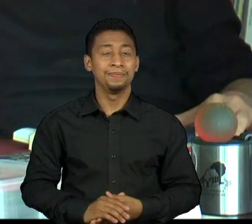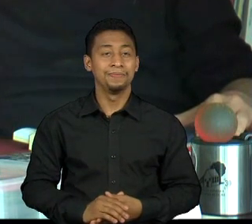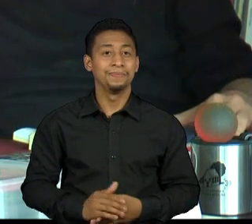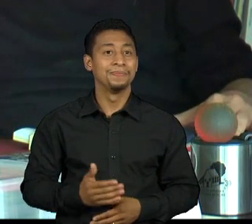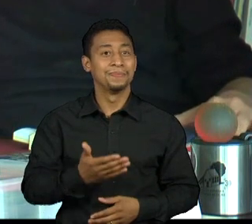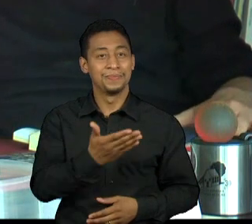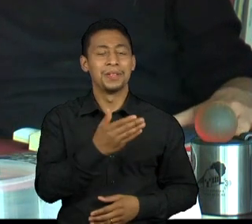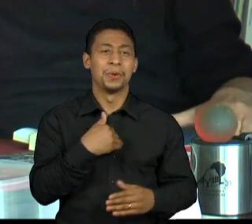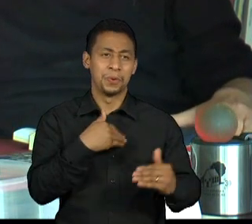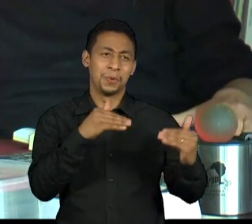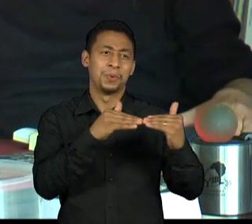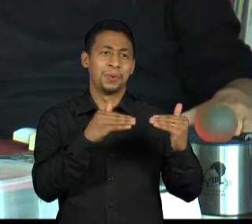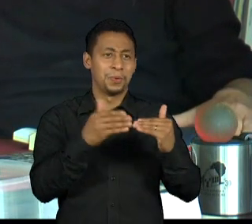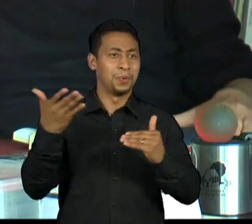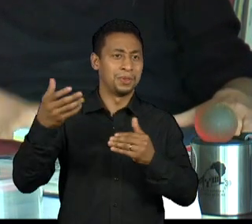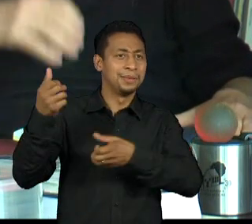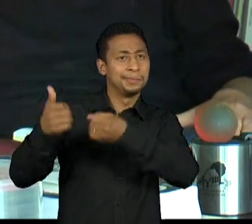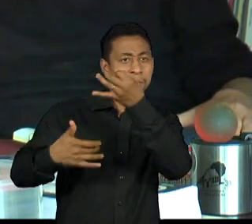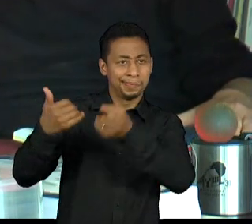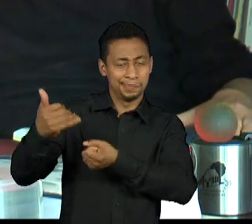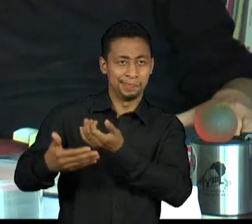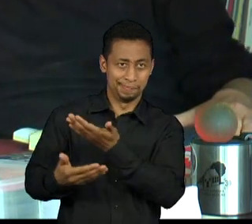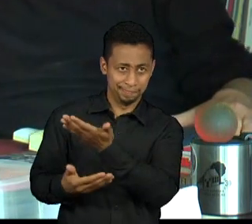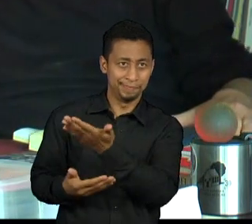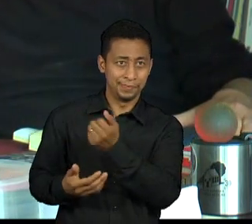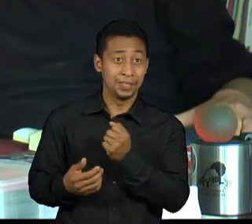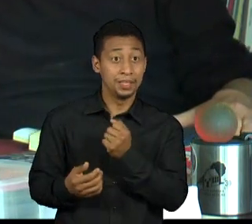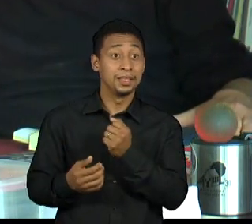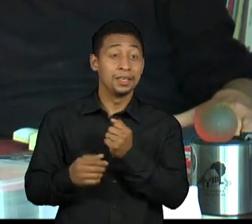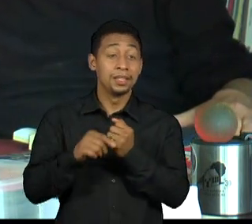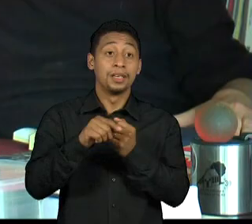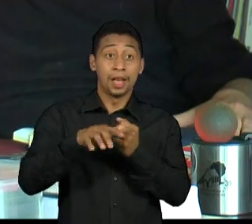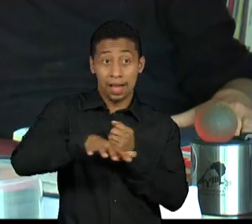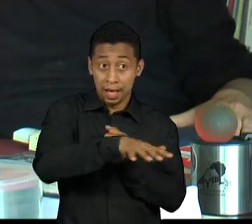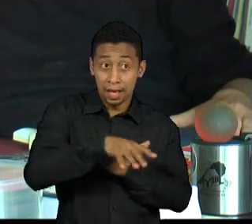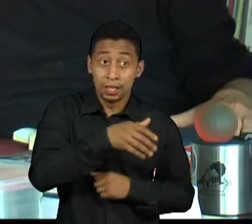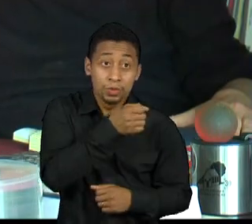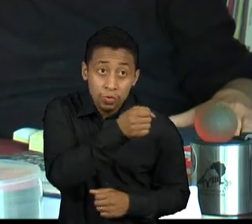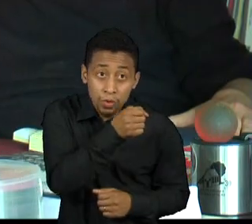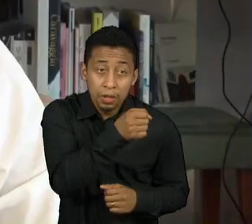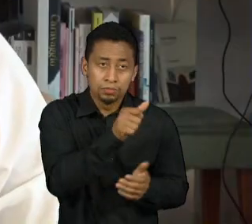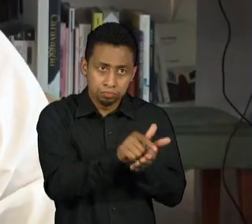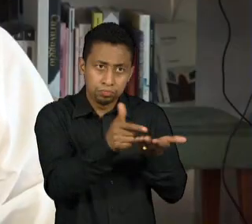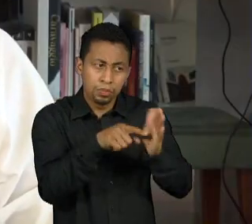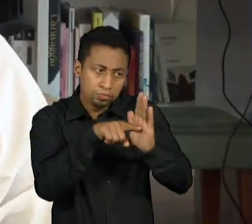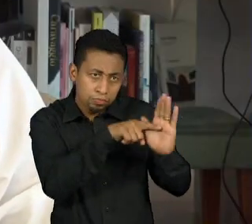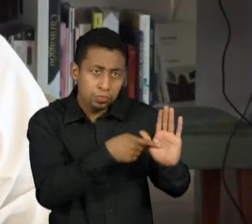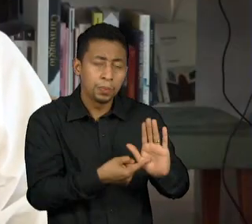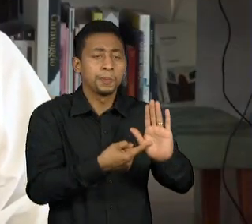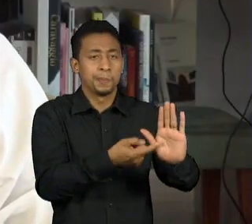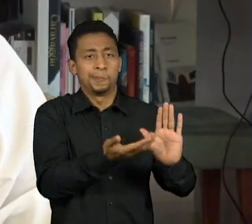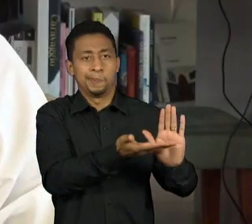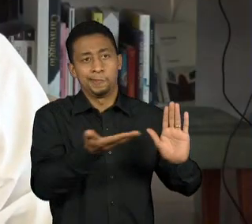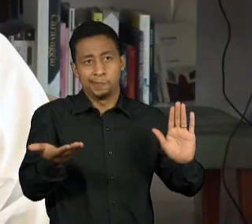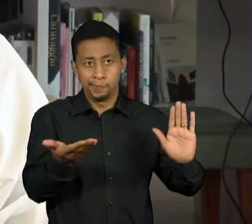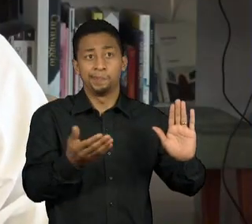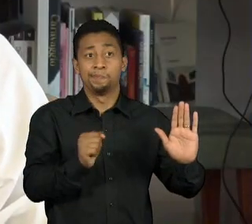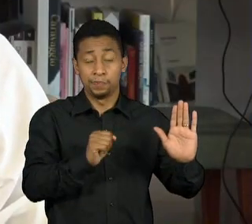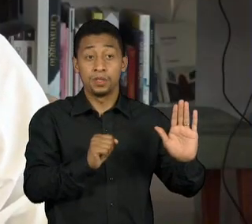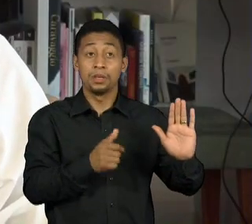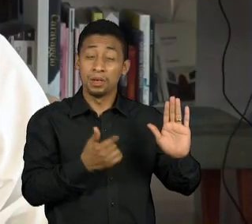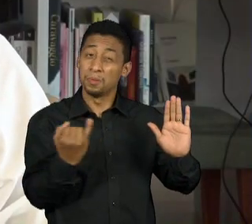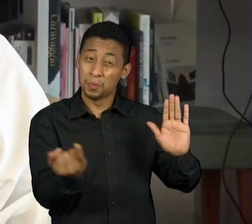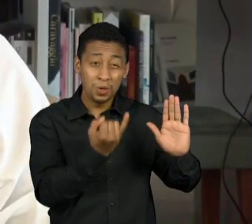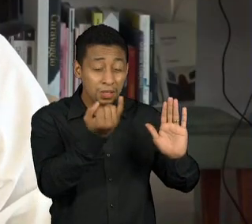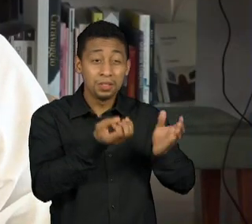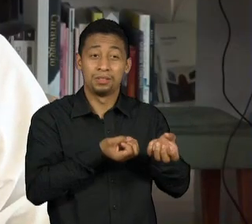Eu concordo inteiramente com essa análise do Jorge. A imprensa teve esses dois papéis e está no momento tendo um papel fundamental e está na